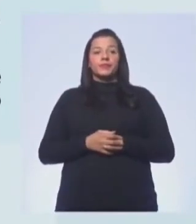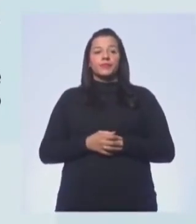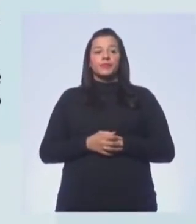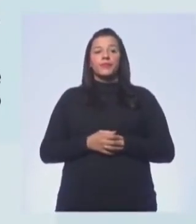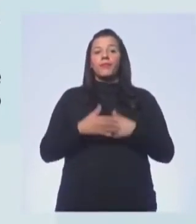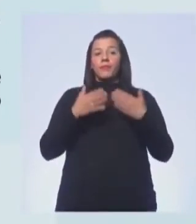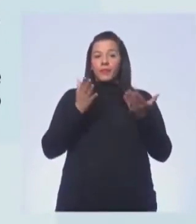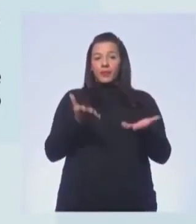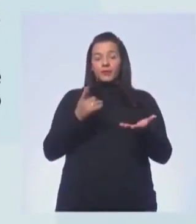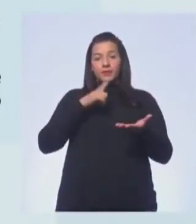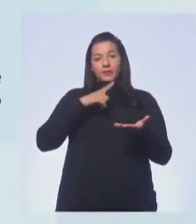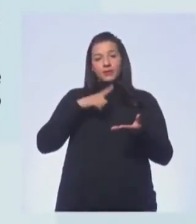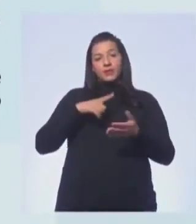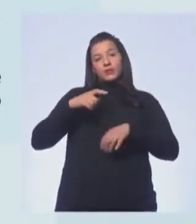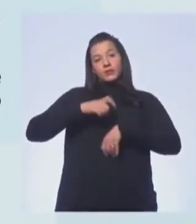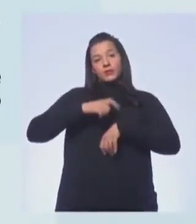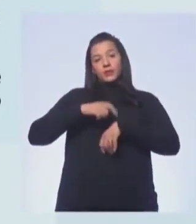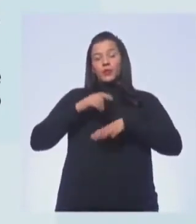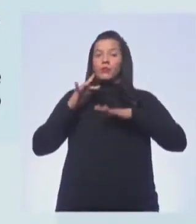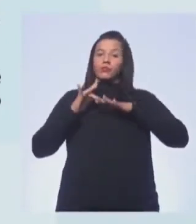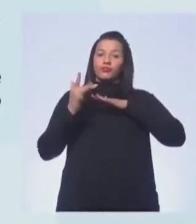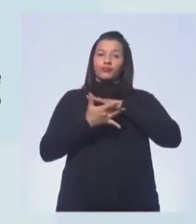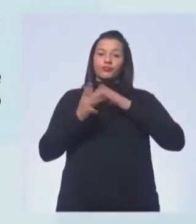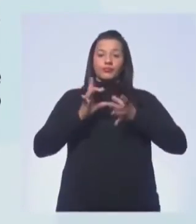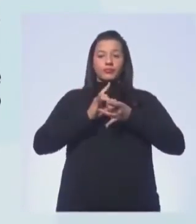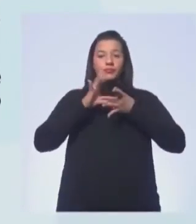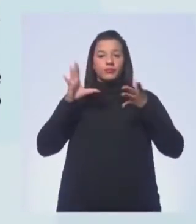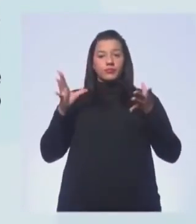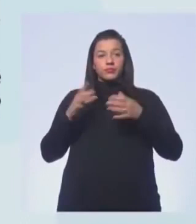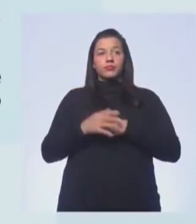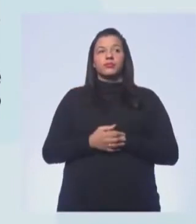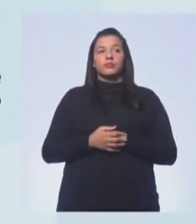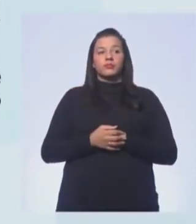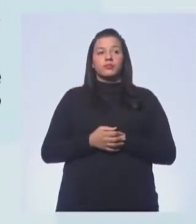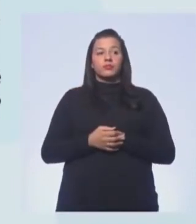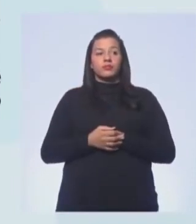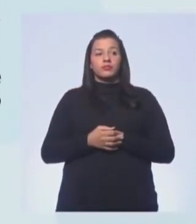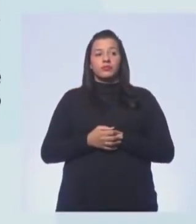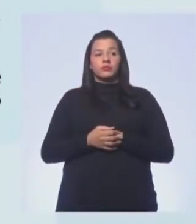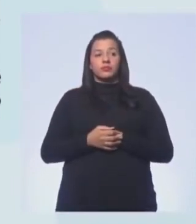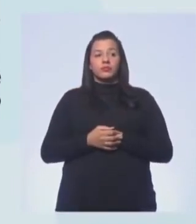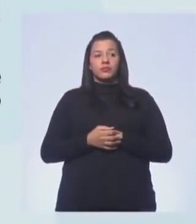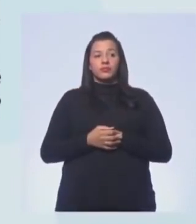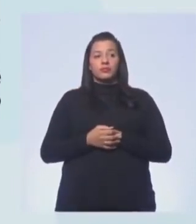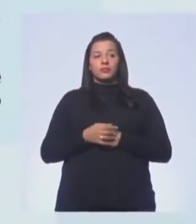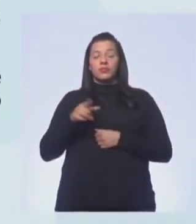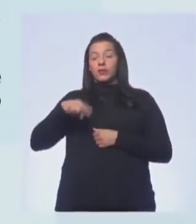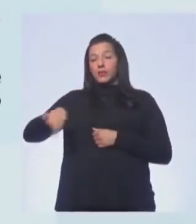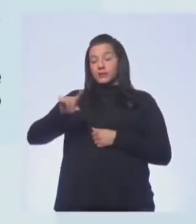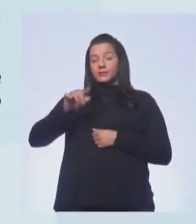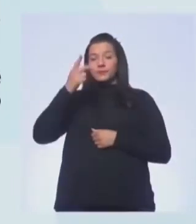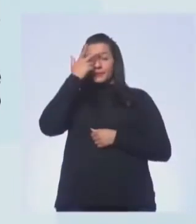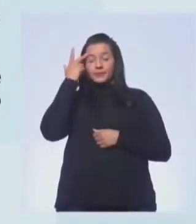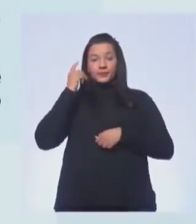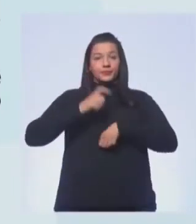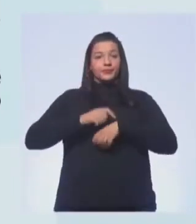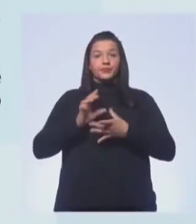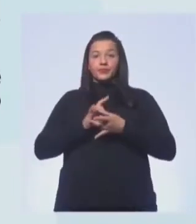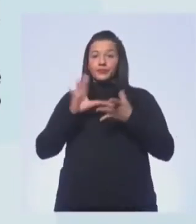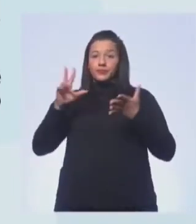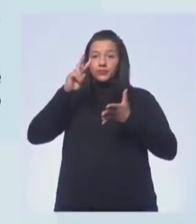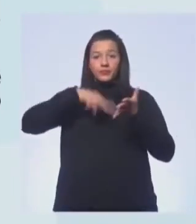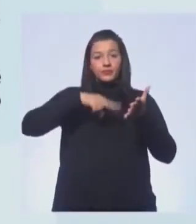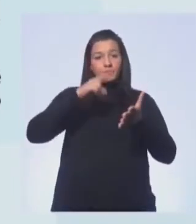mas estão usando o tempo livre nas redes sociais, tá? Então, eu vou voltar à leitura porque eu confundi aqui, ó. Essas pessoas estão usando o seu tempo livre não para a leitura